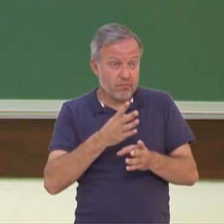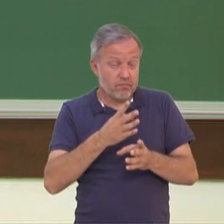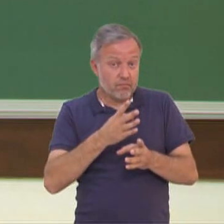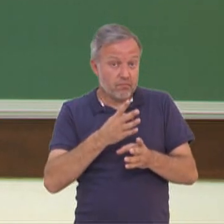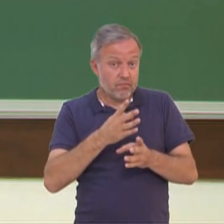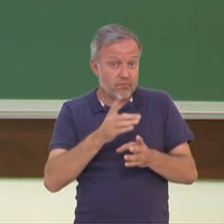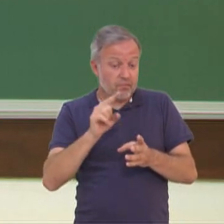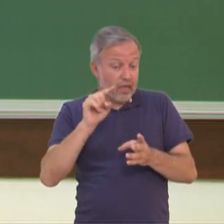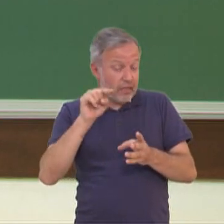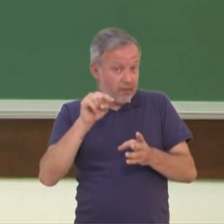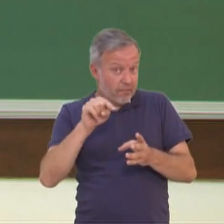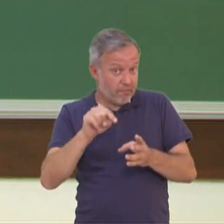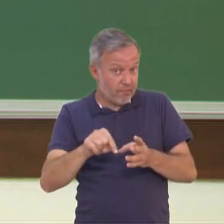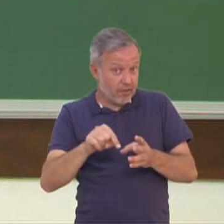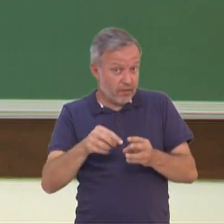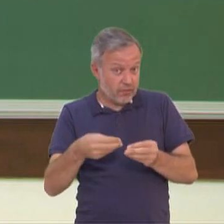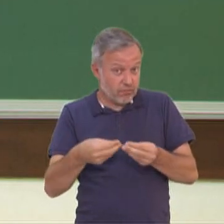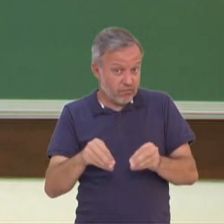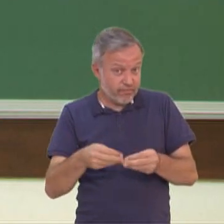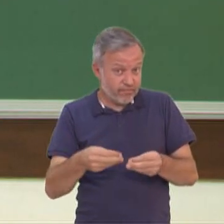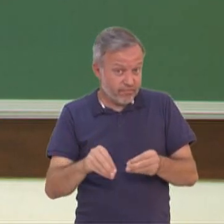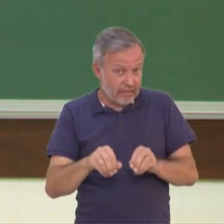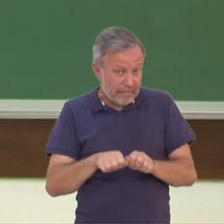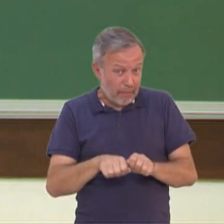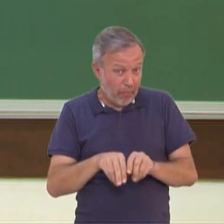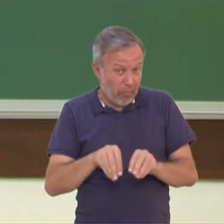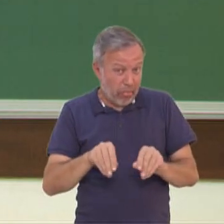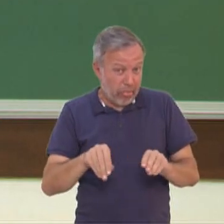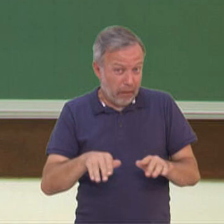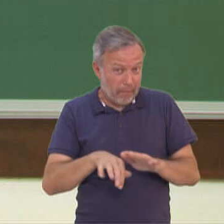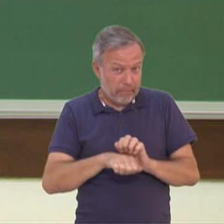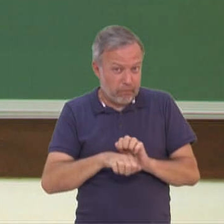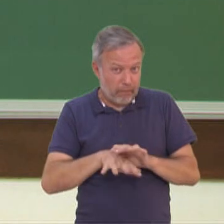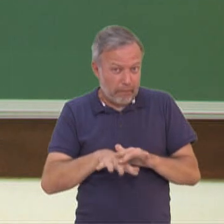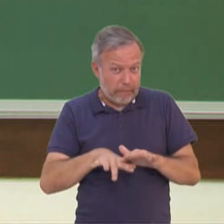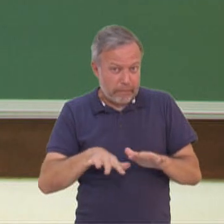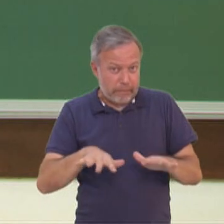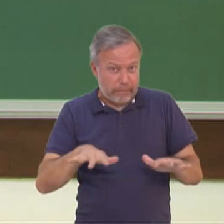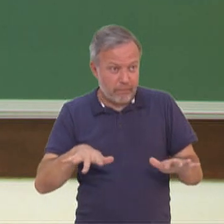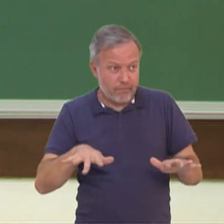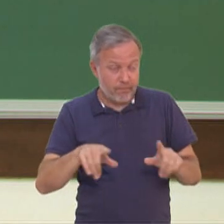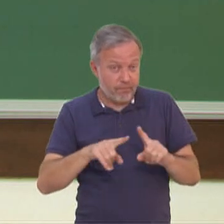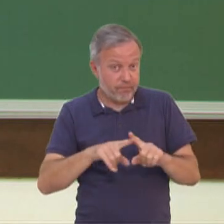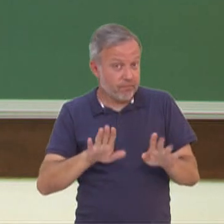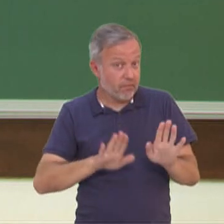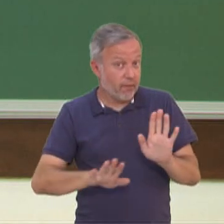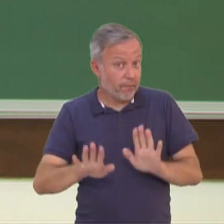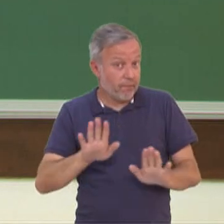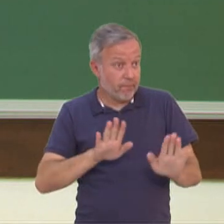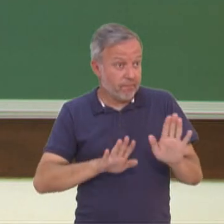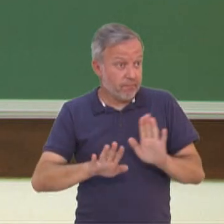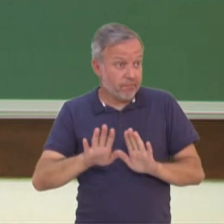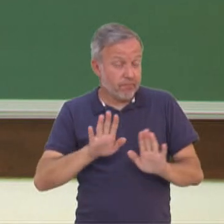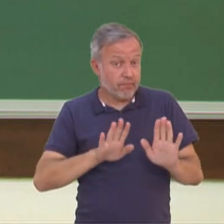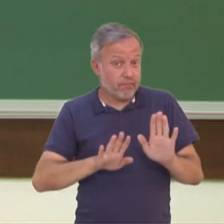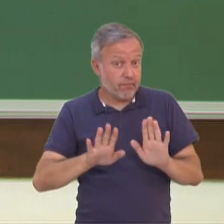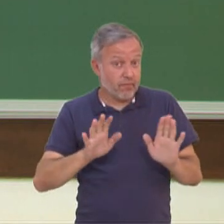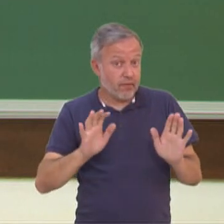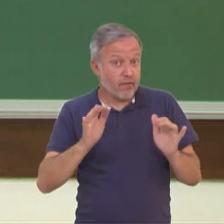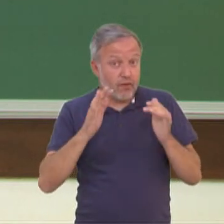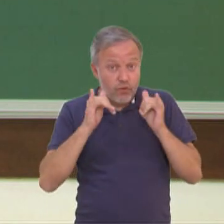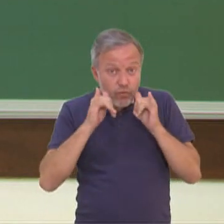o fungo amazônico que degrada plástico. Nossa, então vai destruir todo o plástico. Esse é um cuidado que nós temos que ter com qualquer notícia que a gente vai